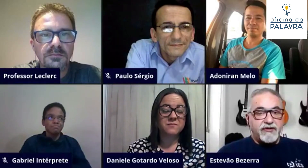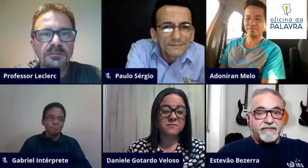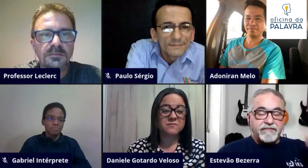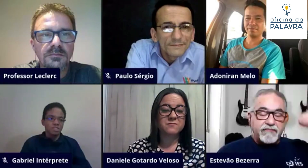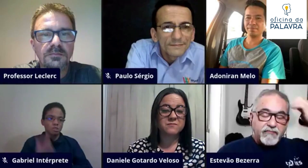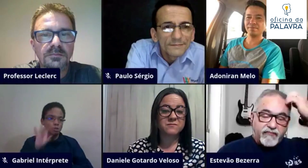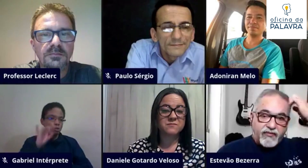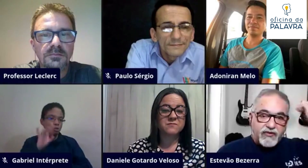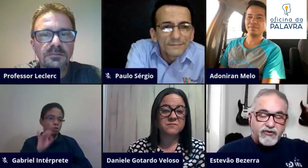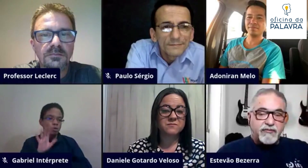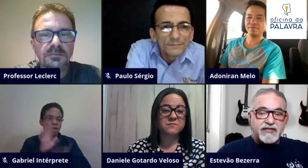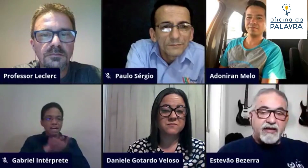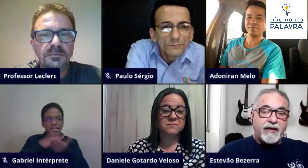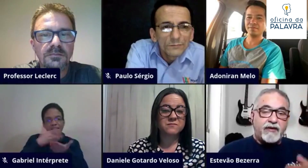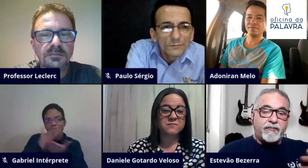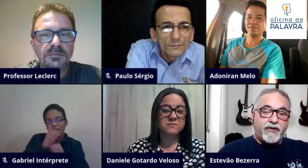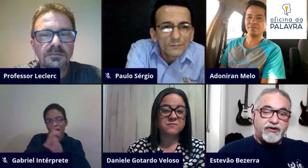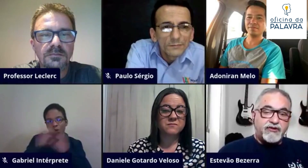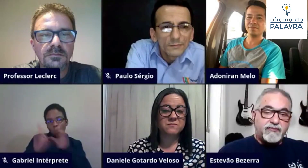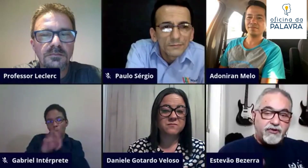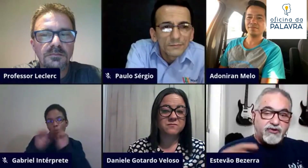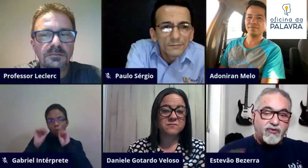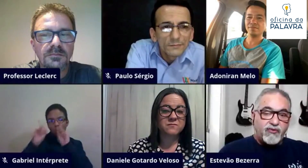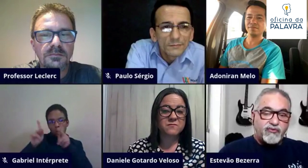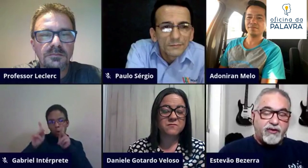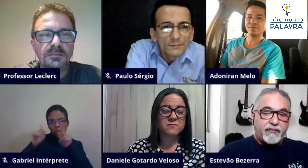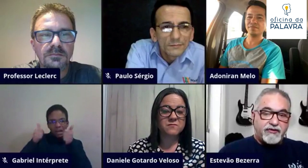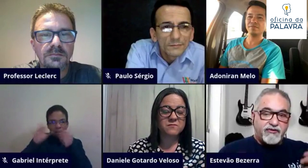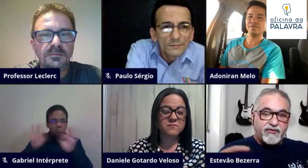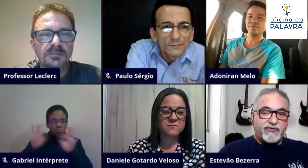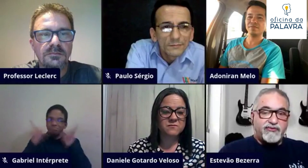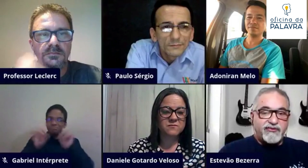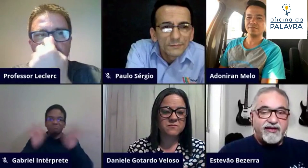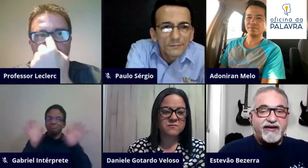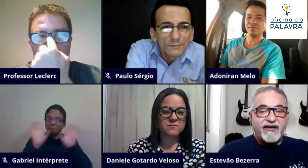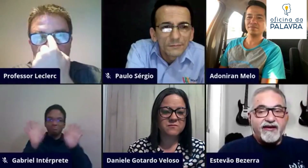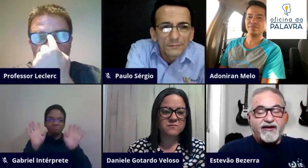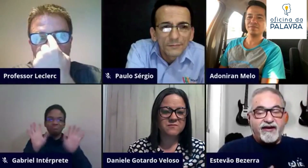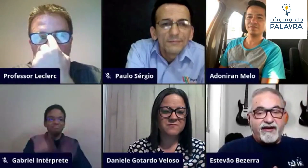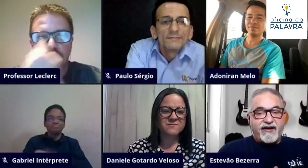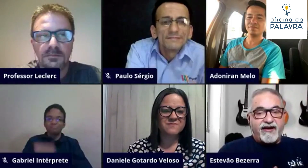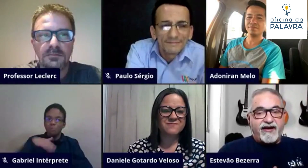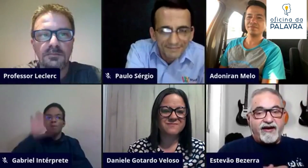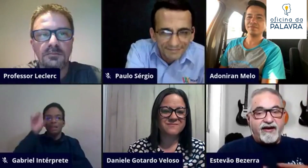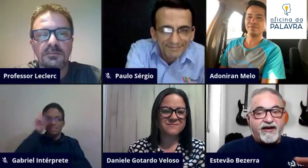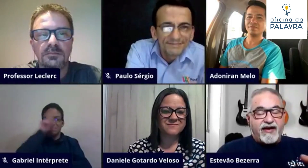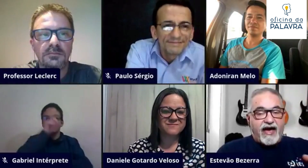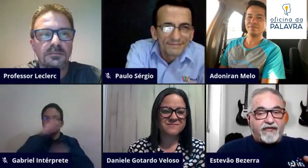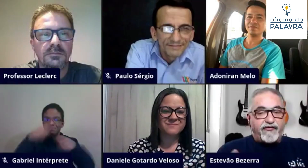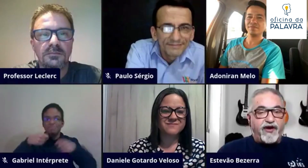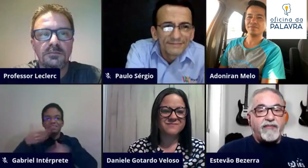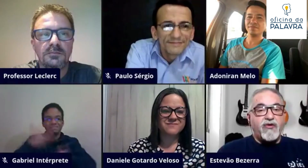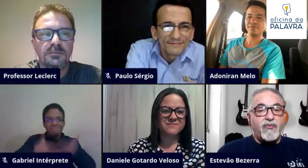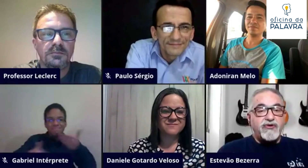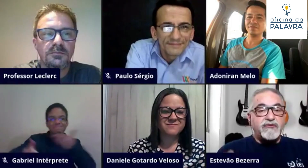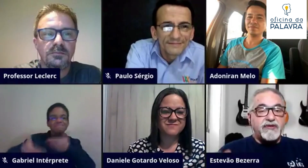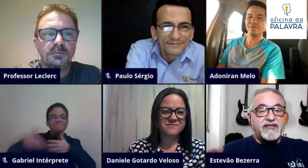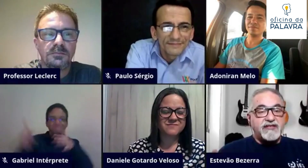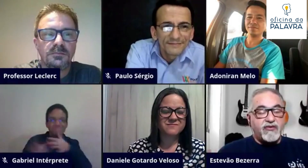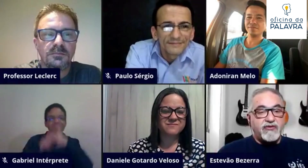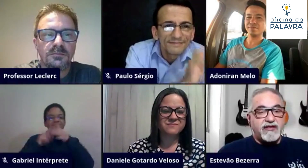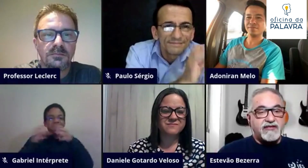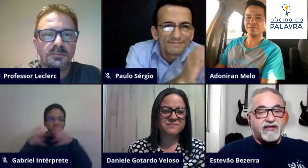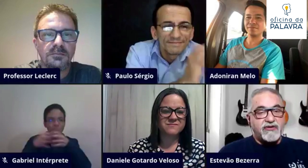Falando sobre esse trabalho pós-culto, após o culto, né? A forma como